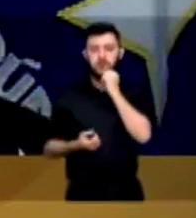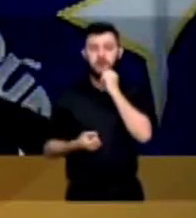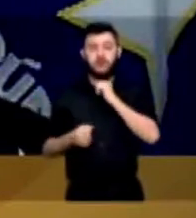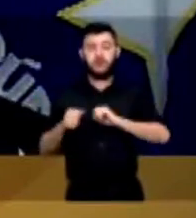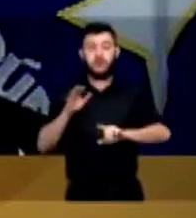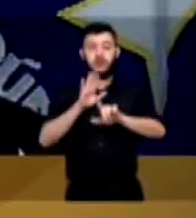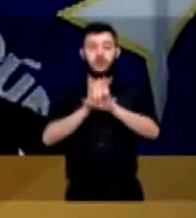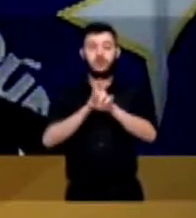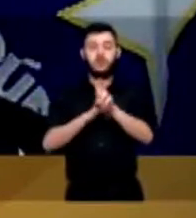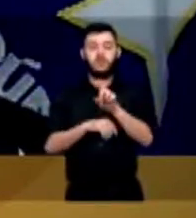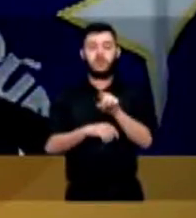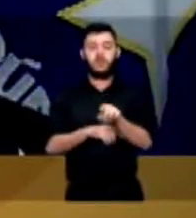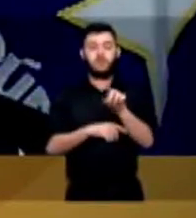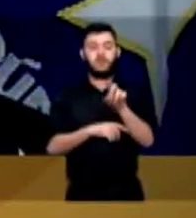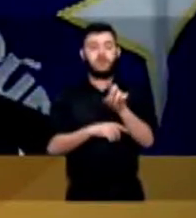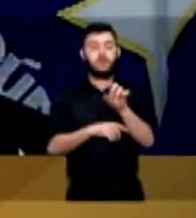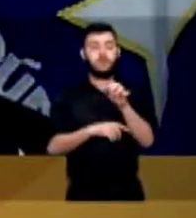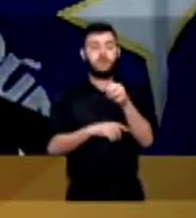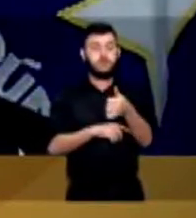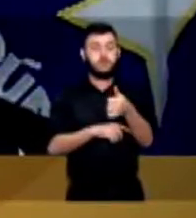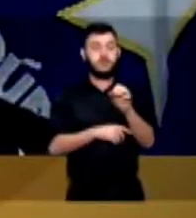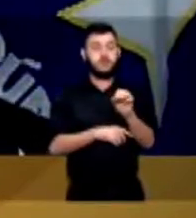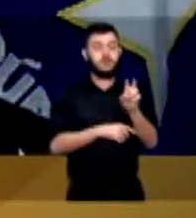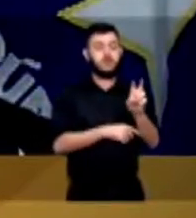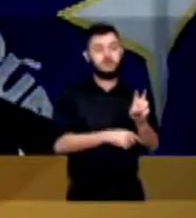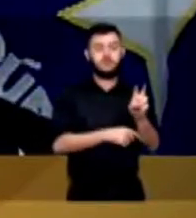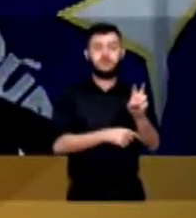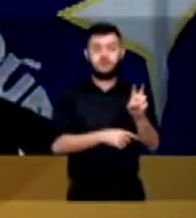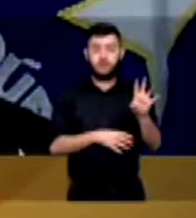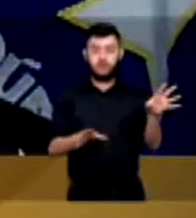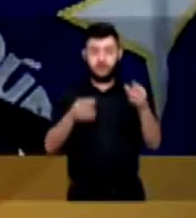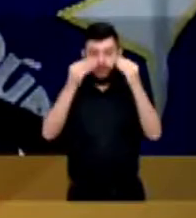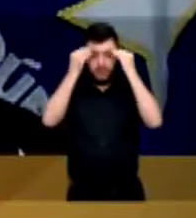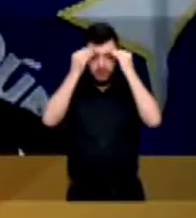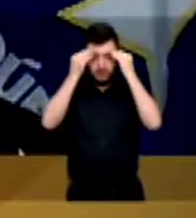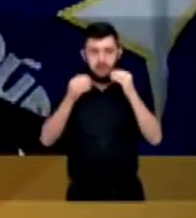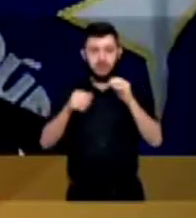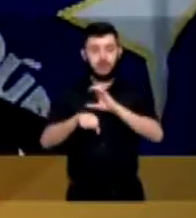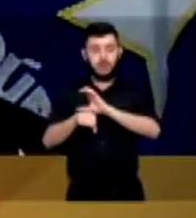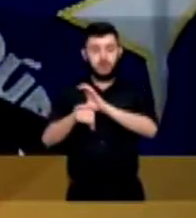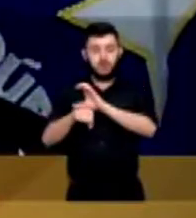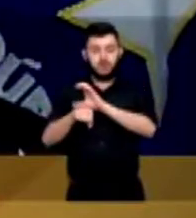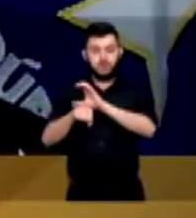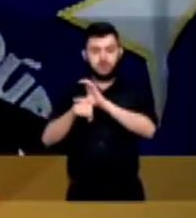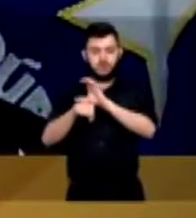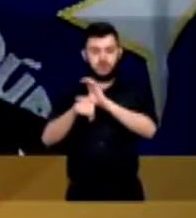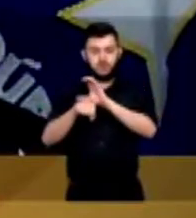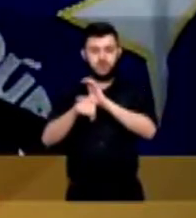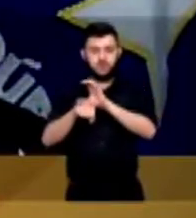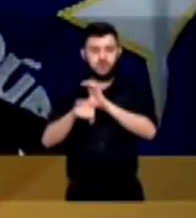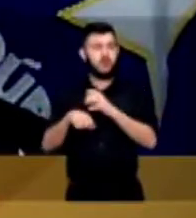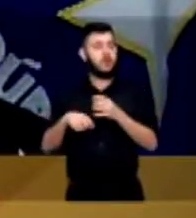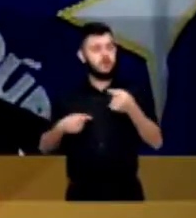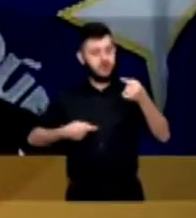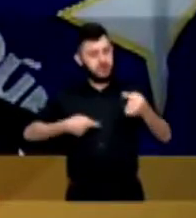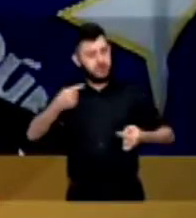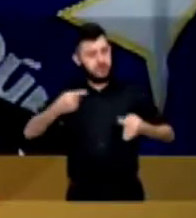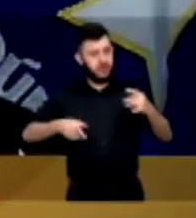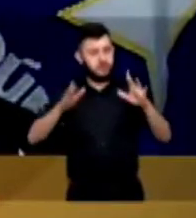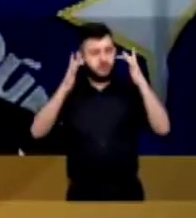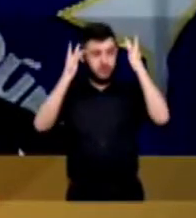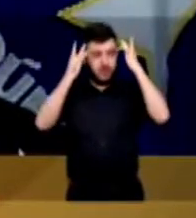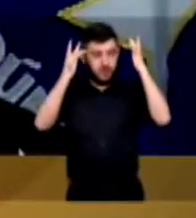ADI 5.105, a interpretação constitucional haverá de ser amadurecida dialeticamente